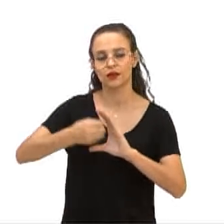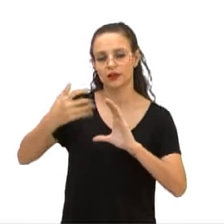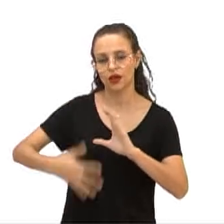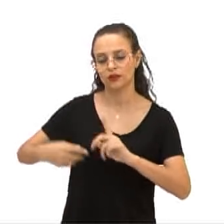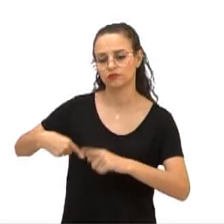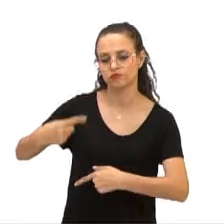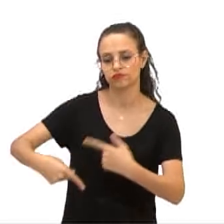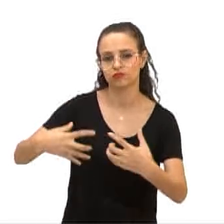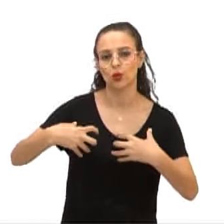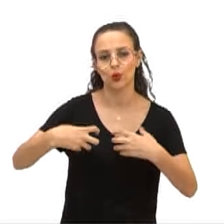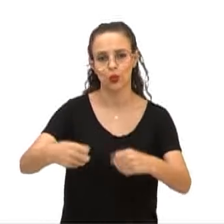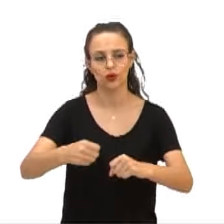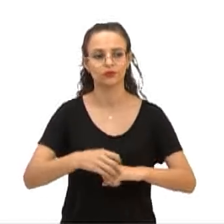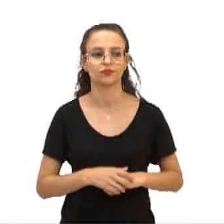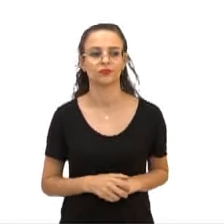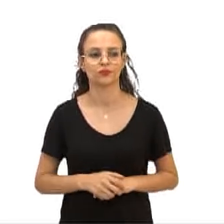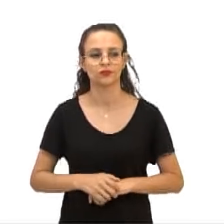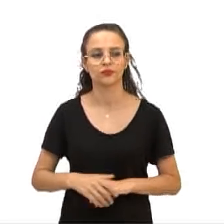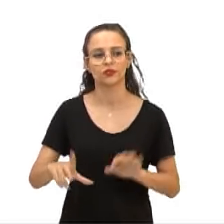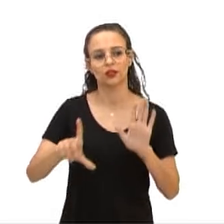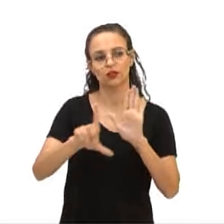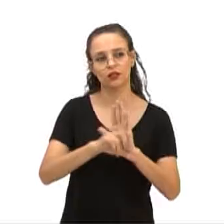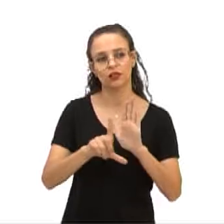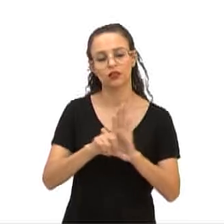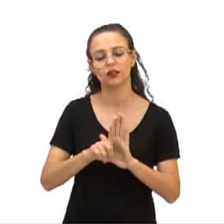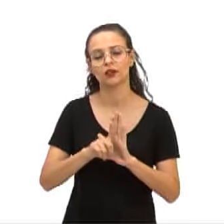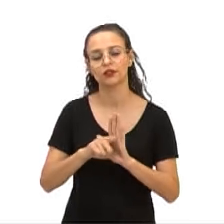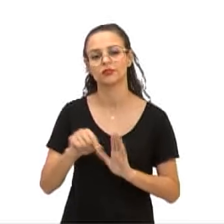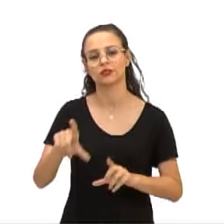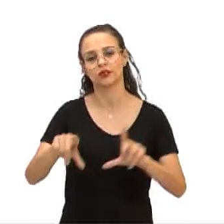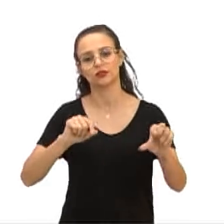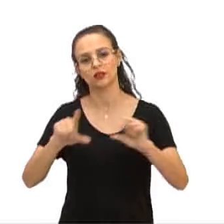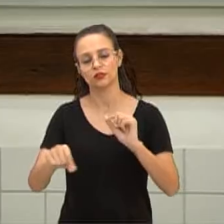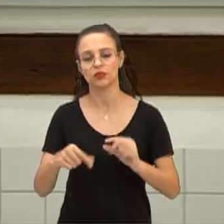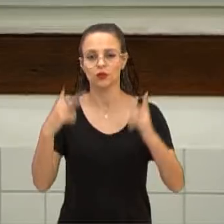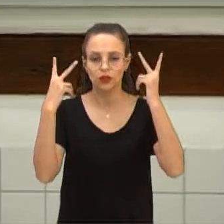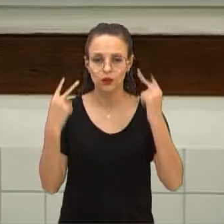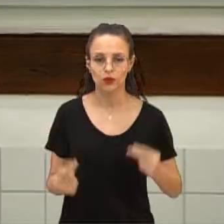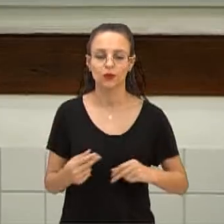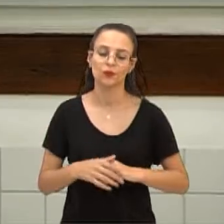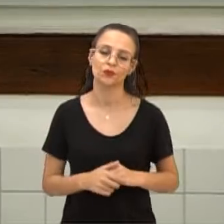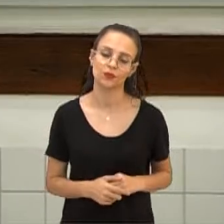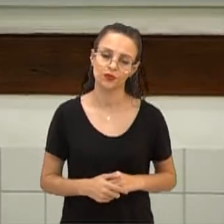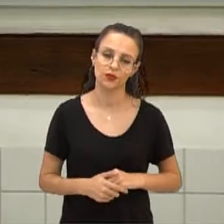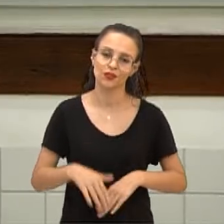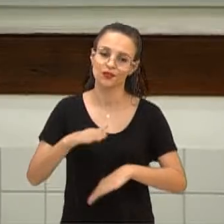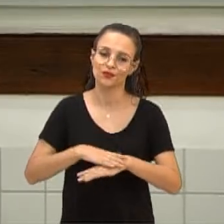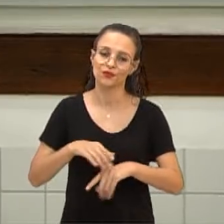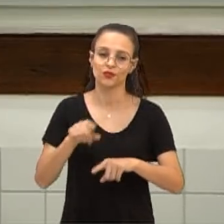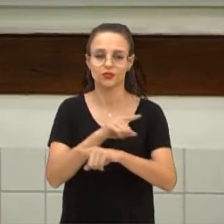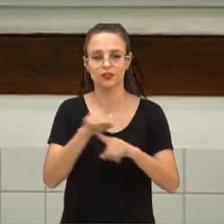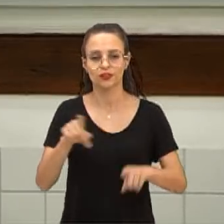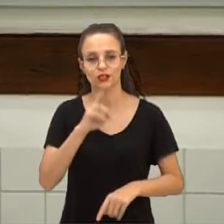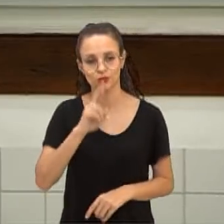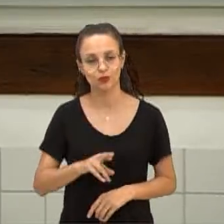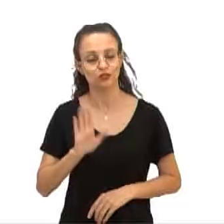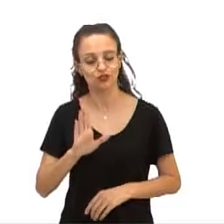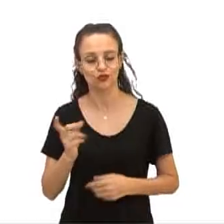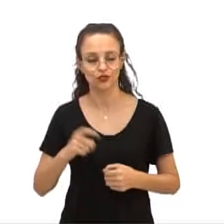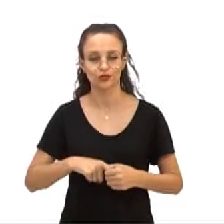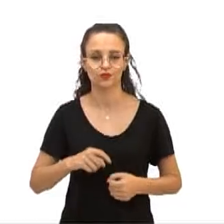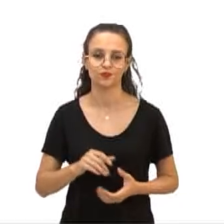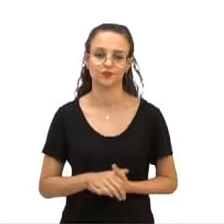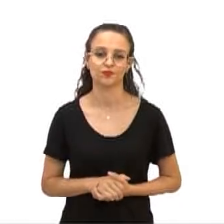dos caracteres adquiridos? Ou a alternativa D, a lei da seleção natural? Agora é com vocês, vou dar um tempinho e já volto.